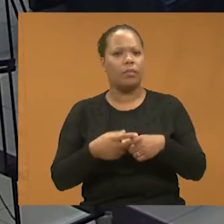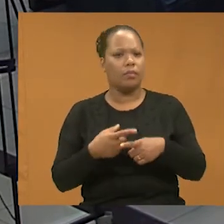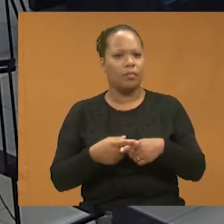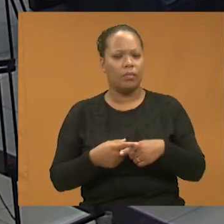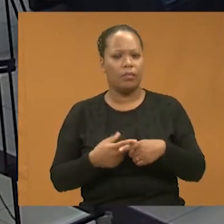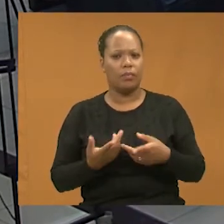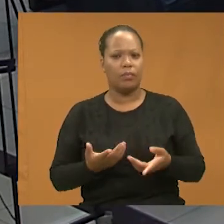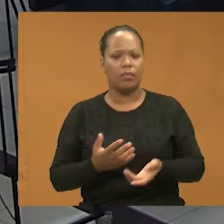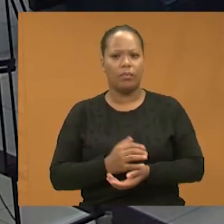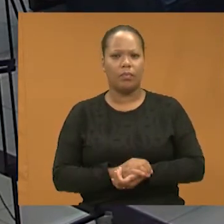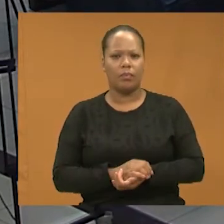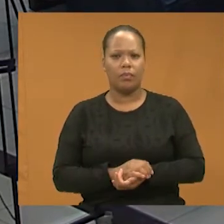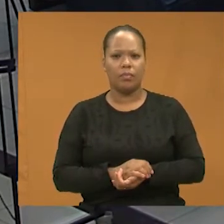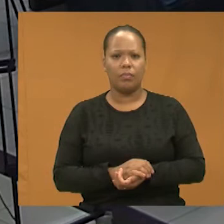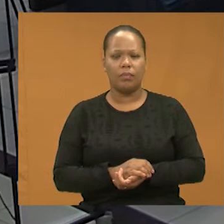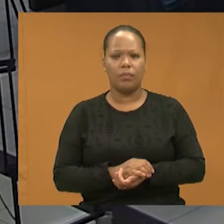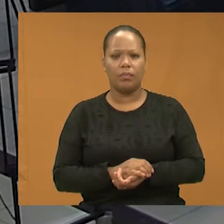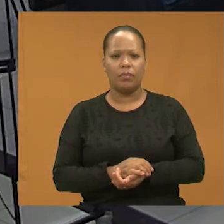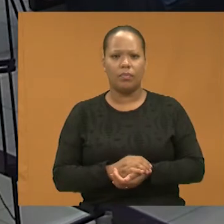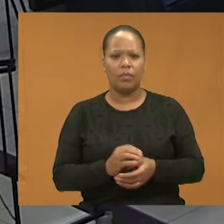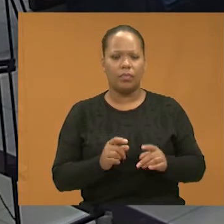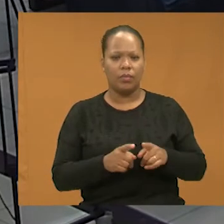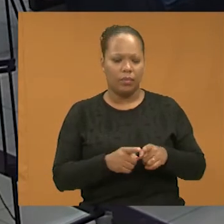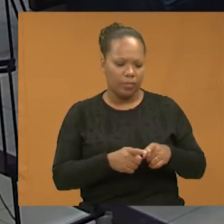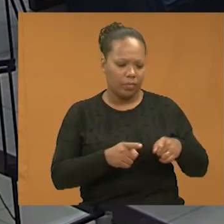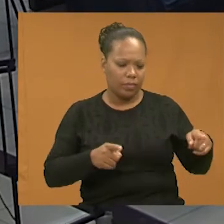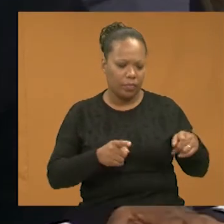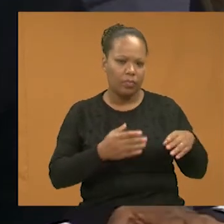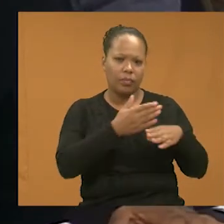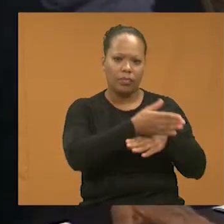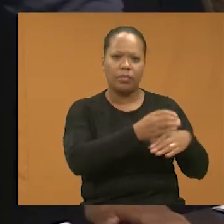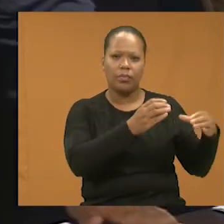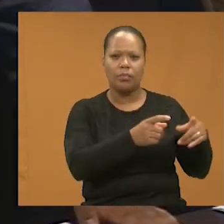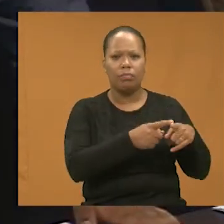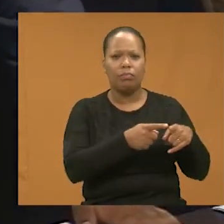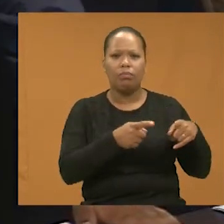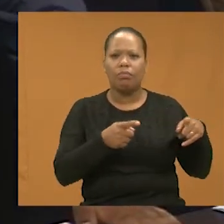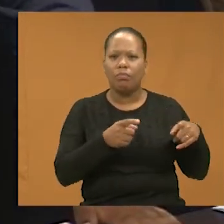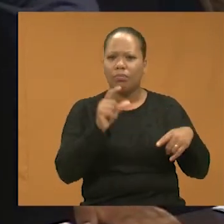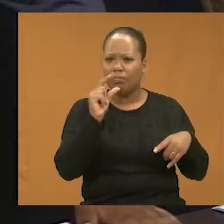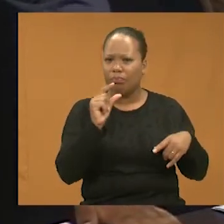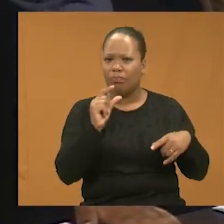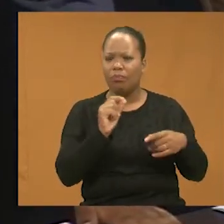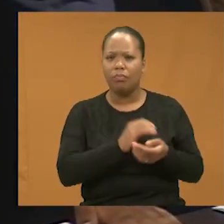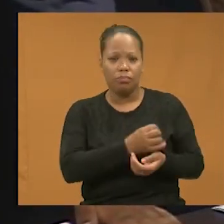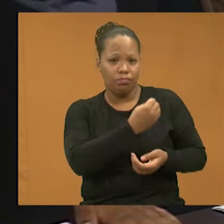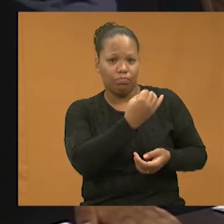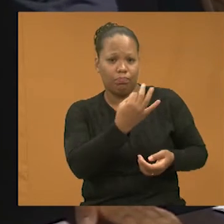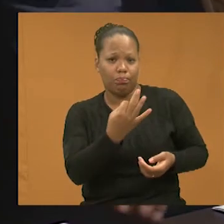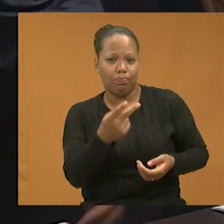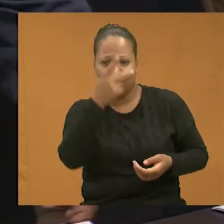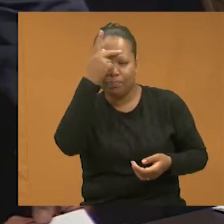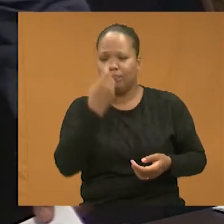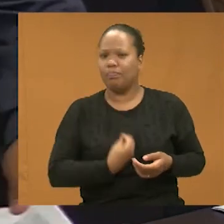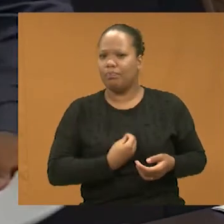acho que um percurso tão pequeno ali no Santa Paula e é uma aglomeração muito grande de moradores